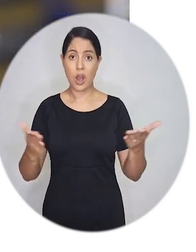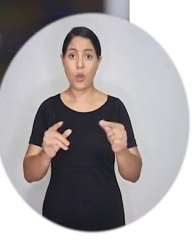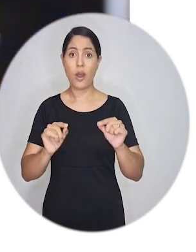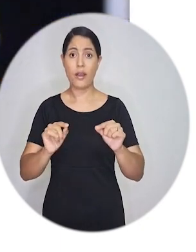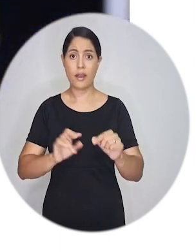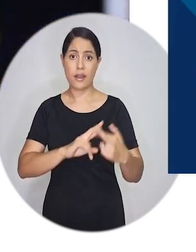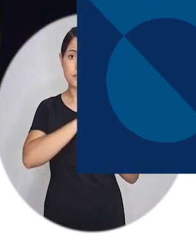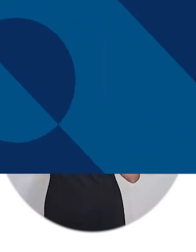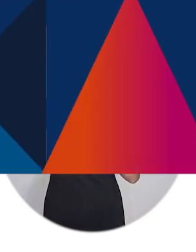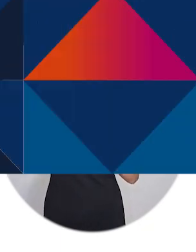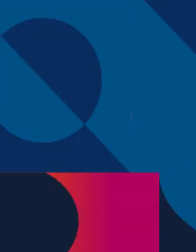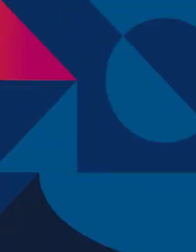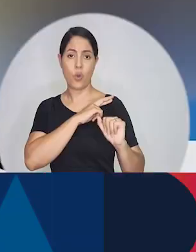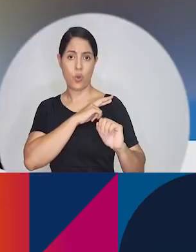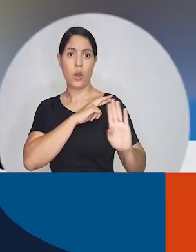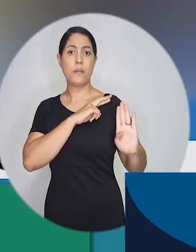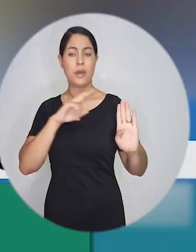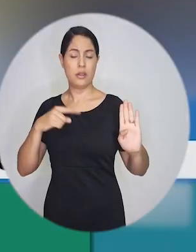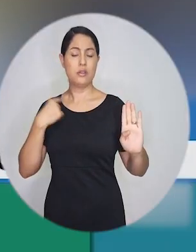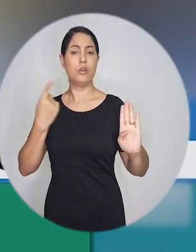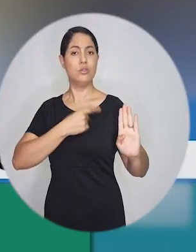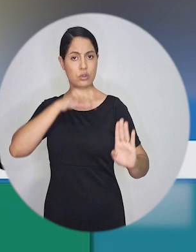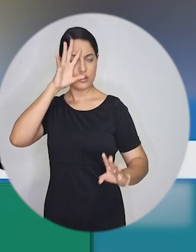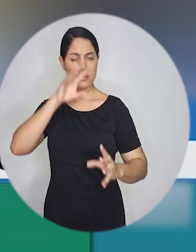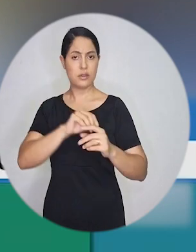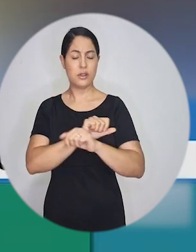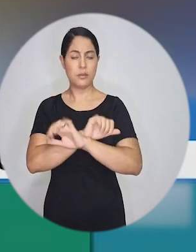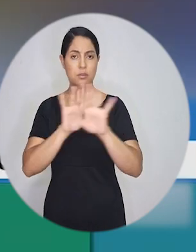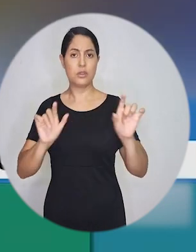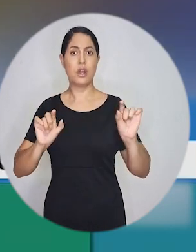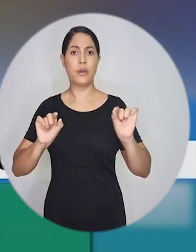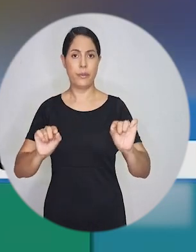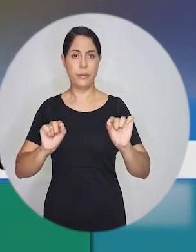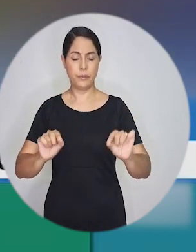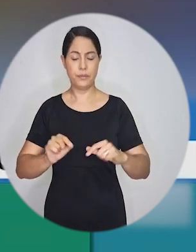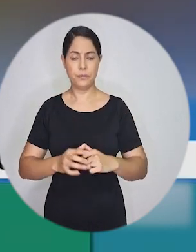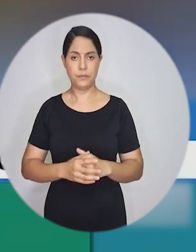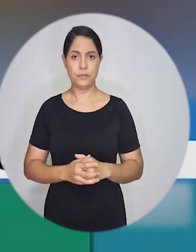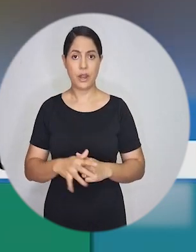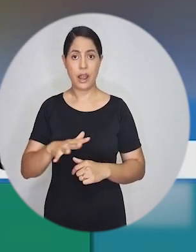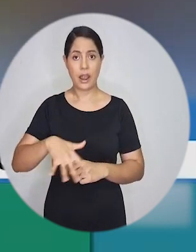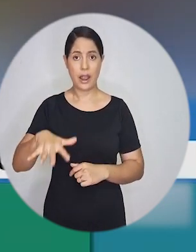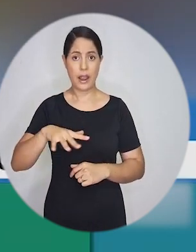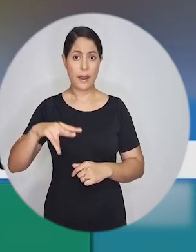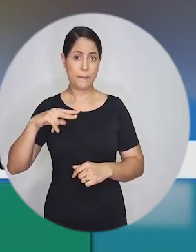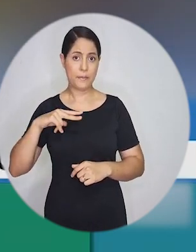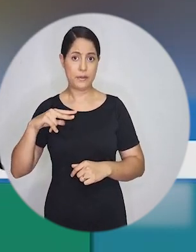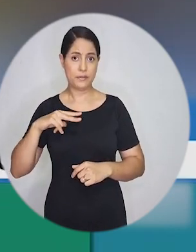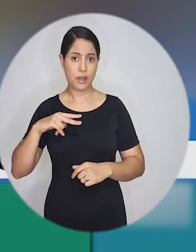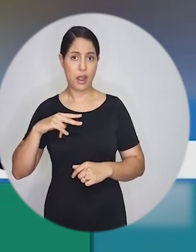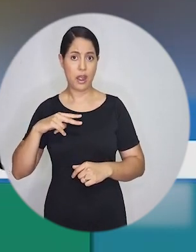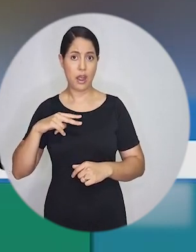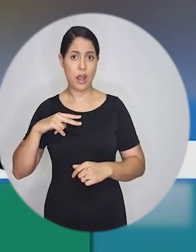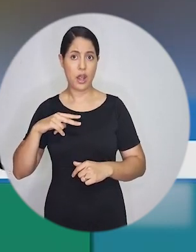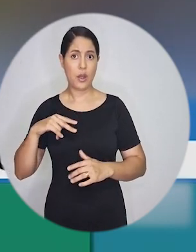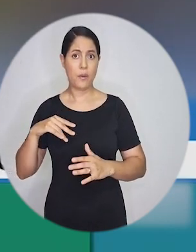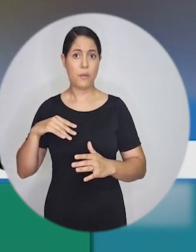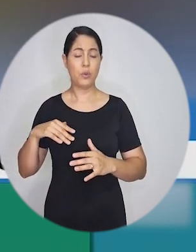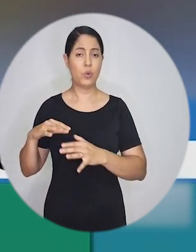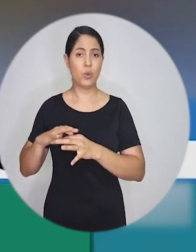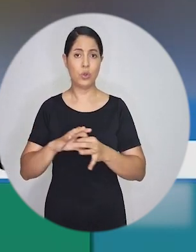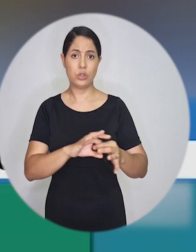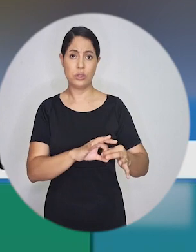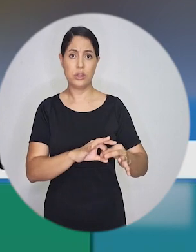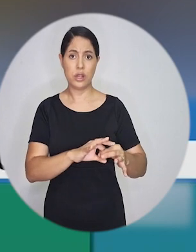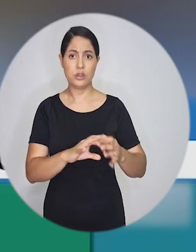pela OAB. Neste momento aqui, entendemos que para privilegiar o privado em detrimento do público,